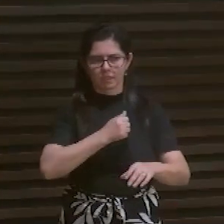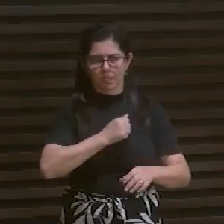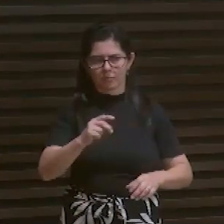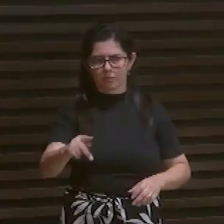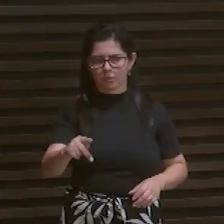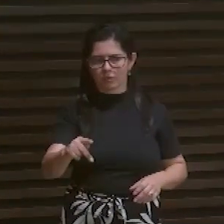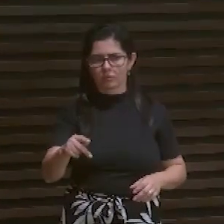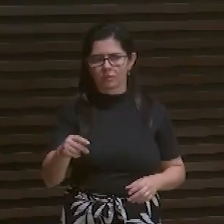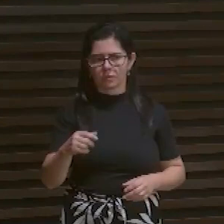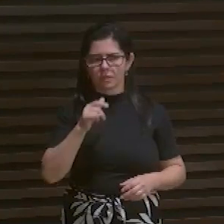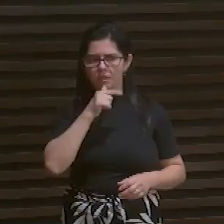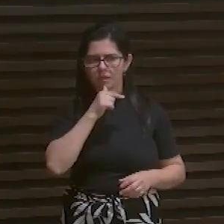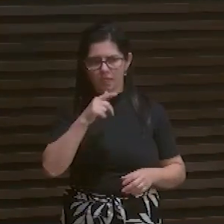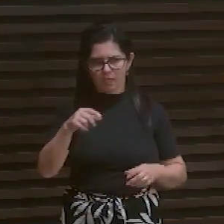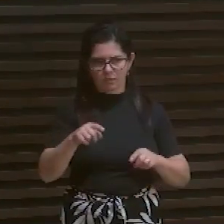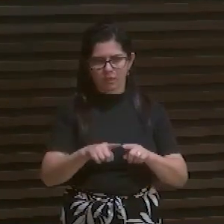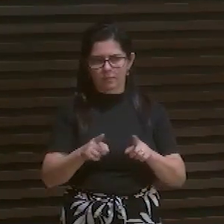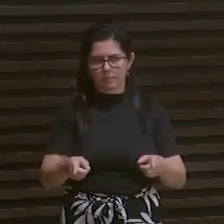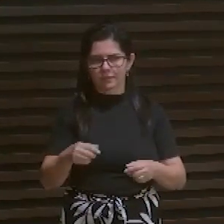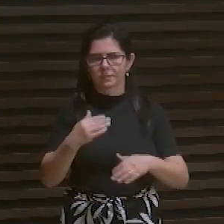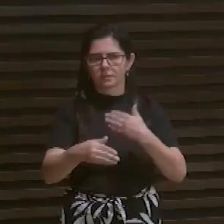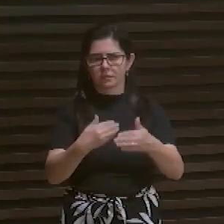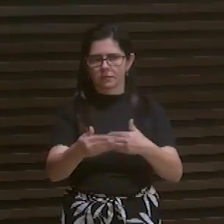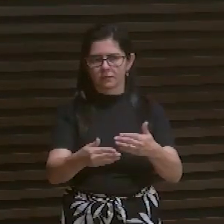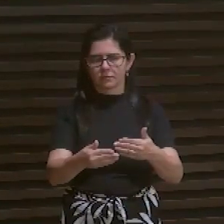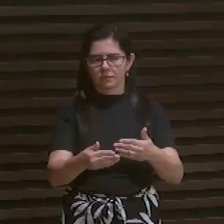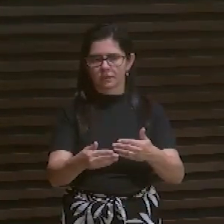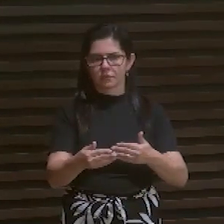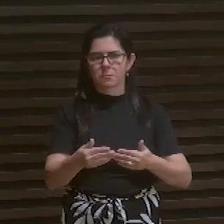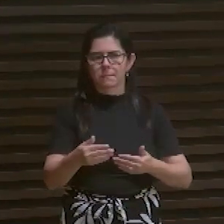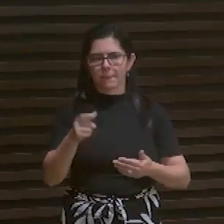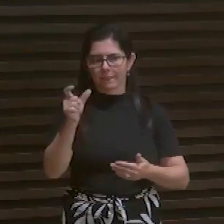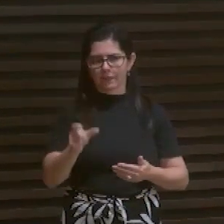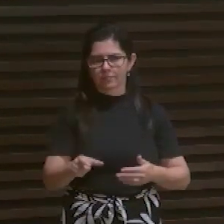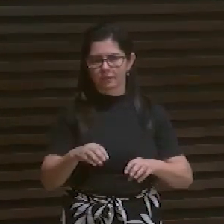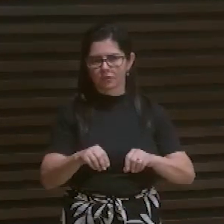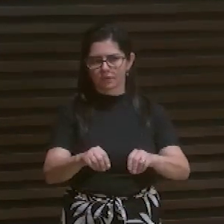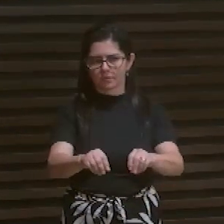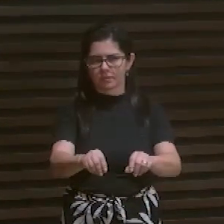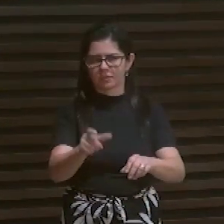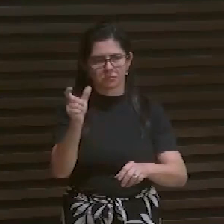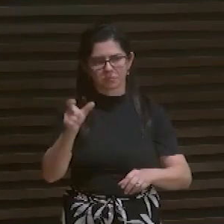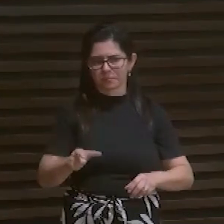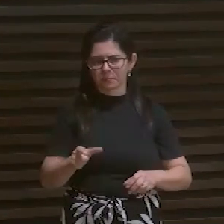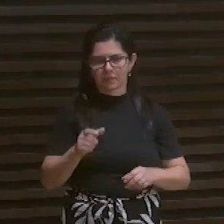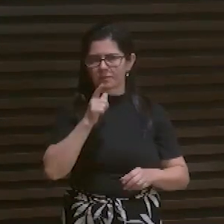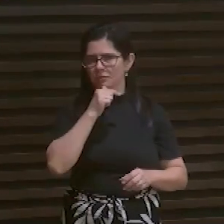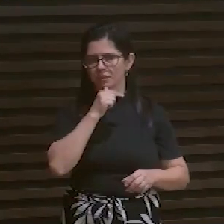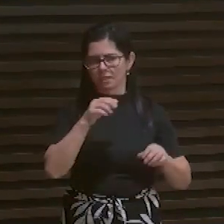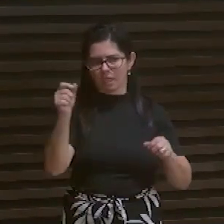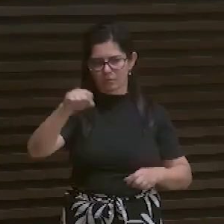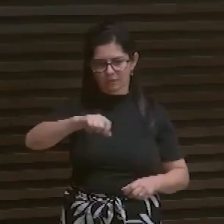mas Deus é quem faz crescer, de modo que nem o que planta, nem o que rega são alguma coisa, mas